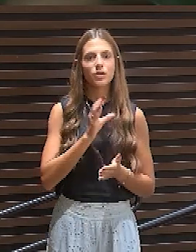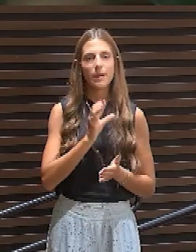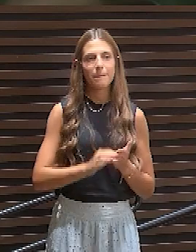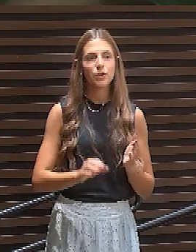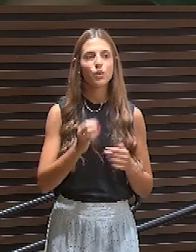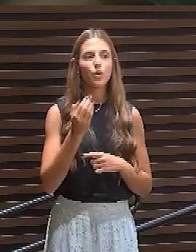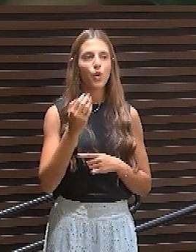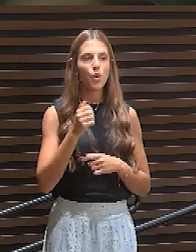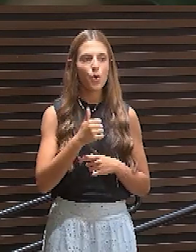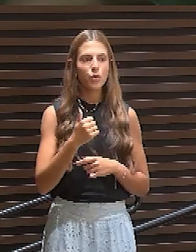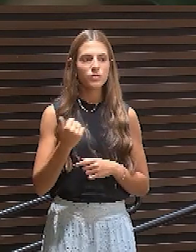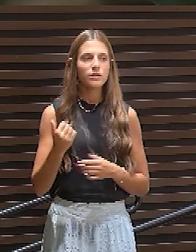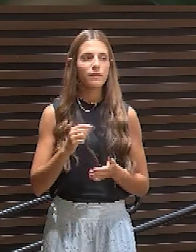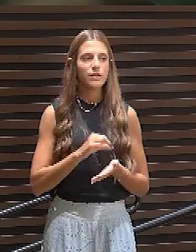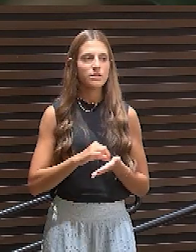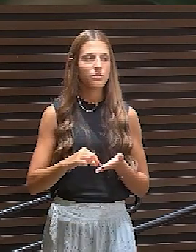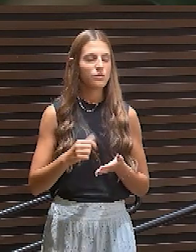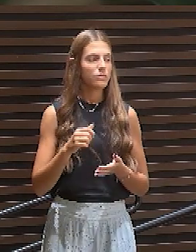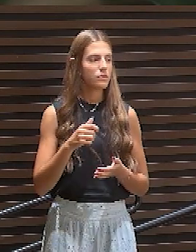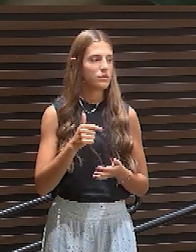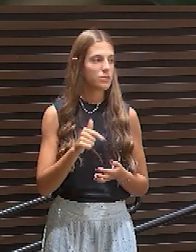7.